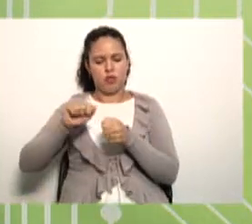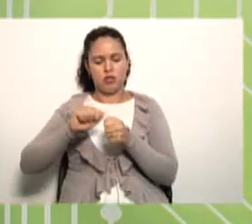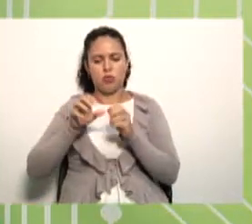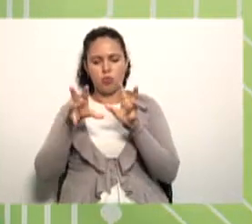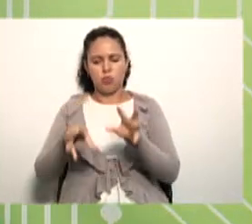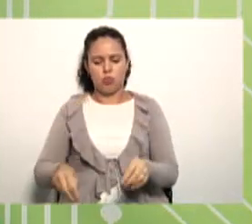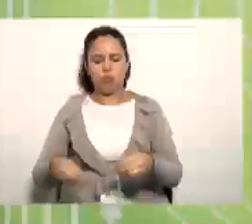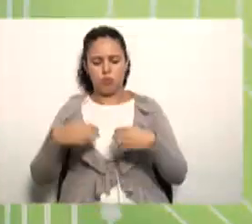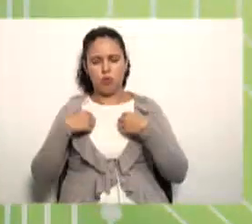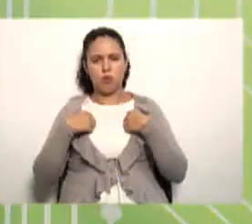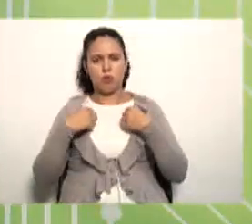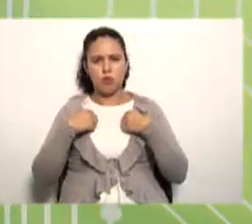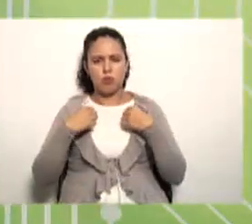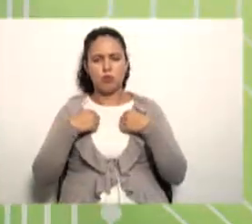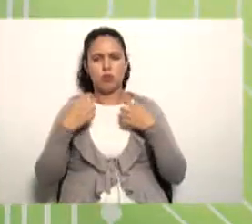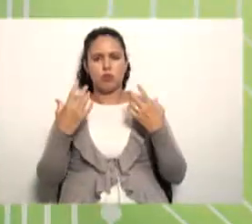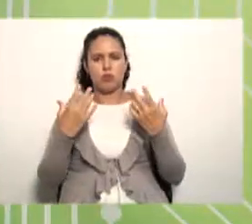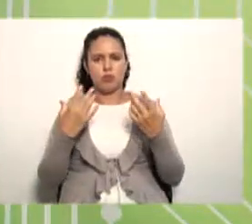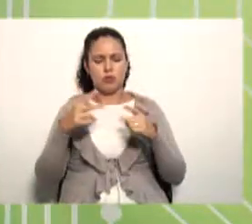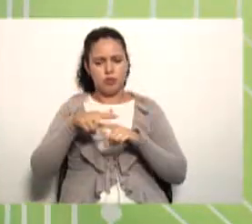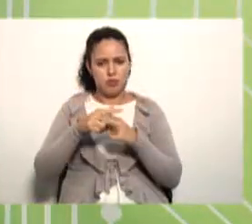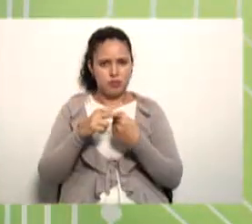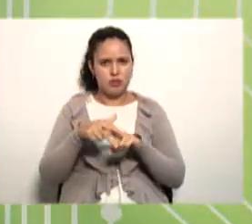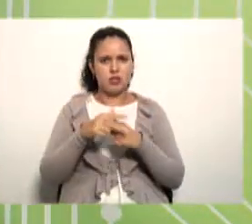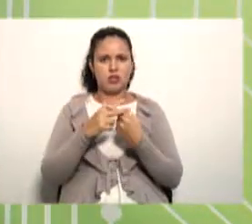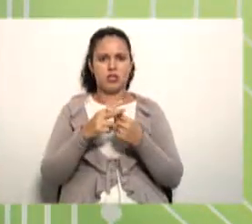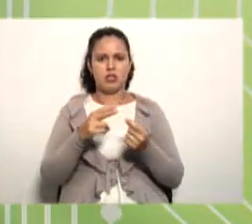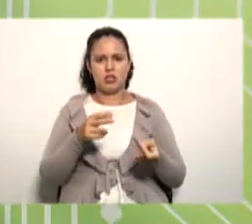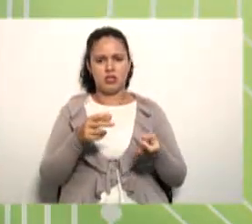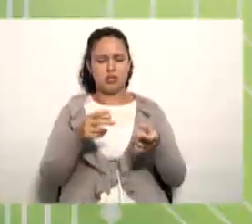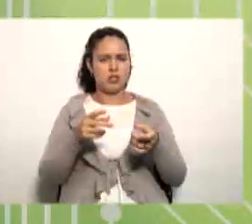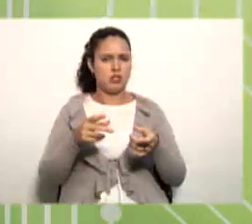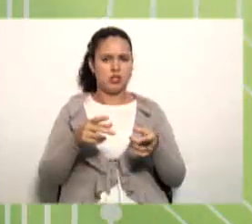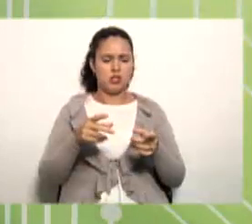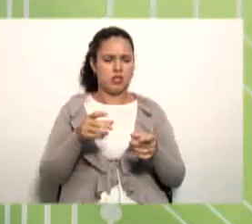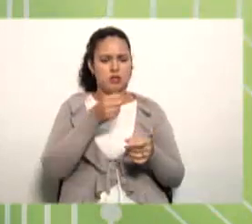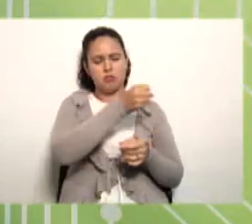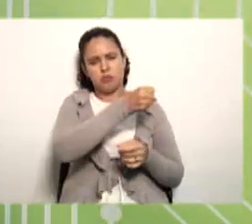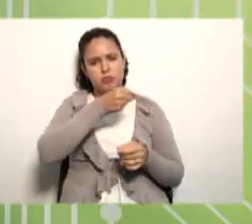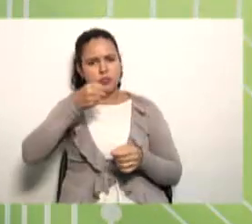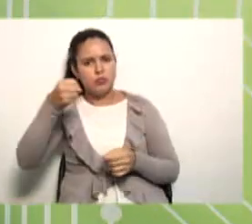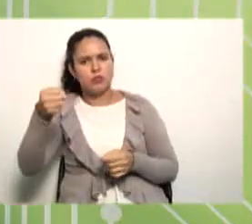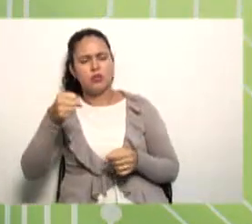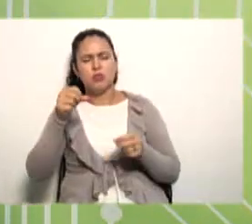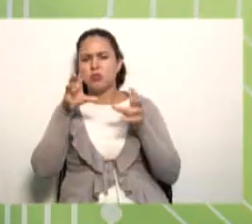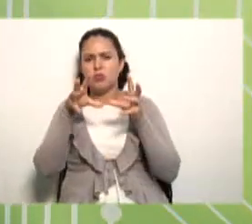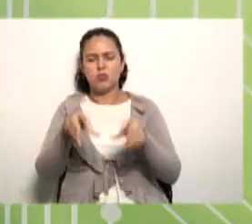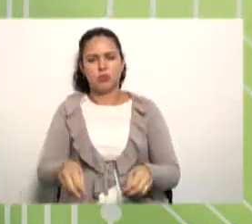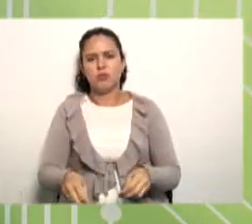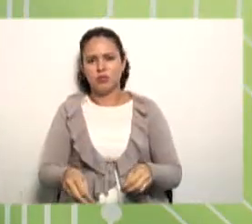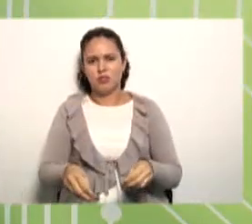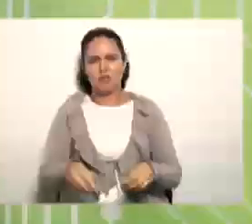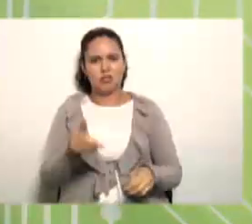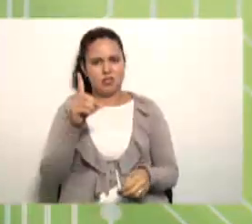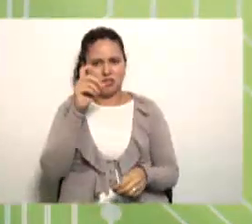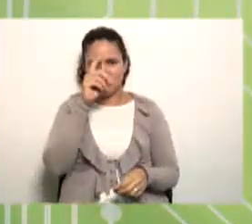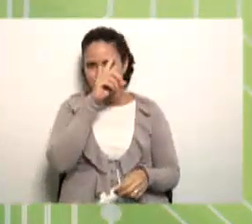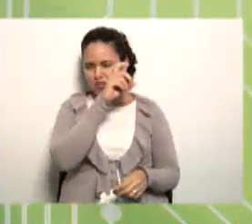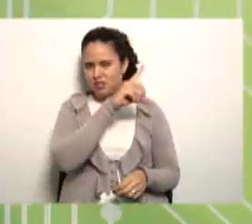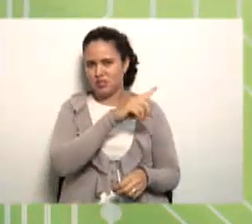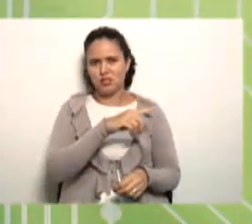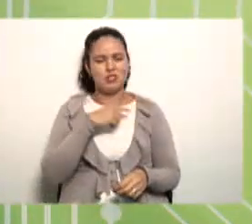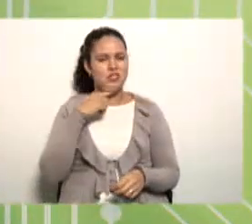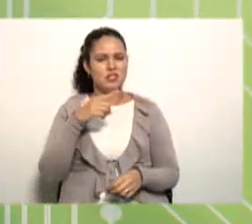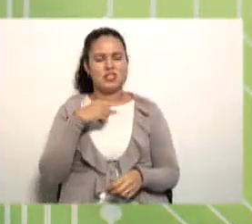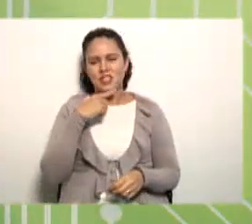as máquinas, o micro-ondas, o fogão, a geladeira, tudo que a gente for consumir. Muito difícil imaginar isso na